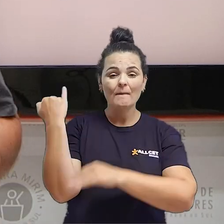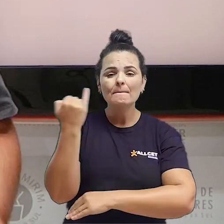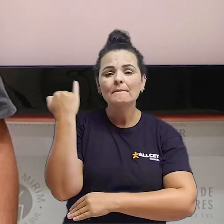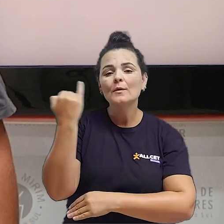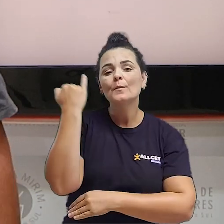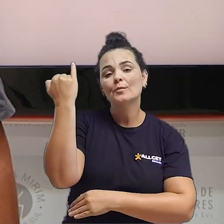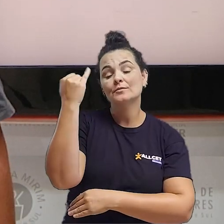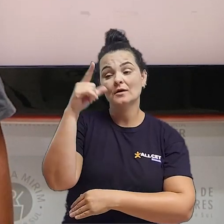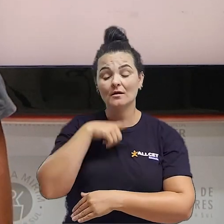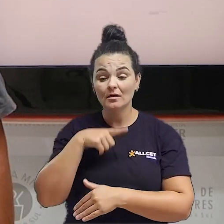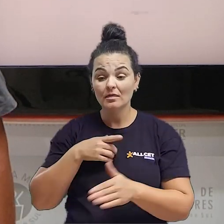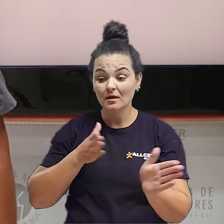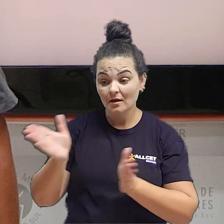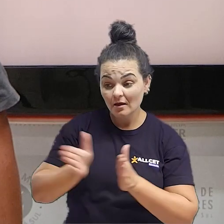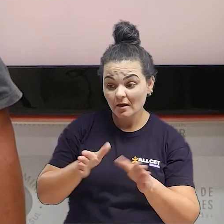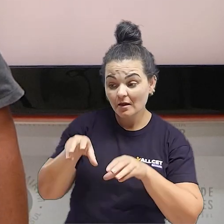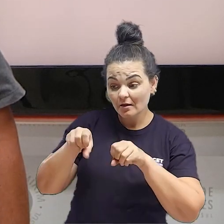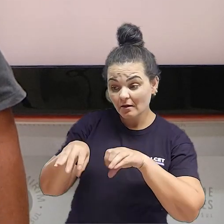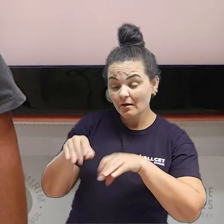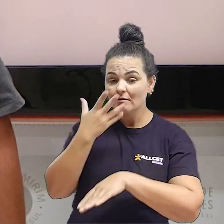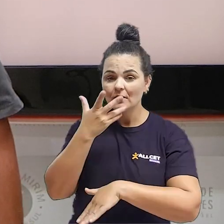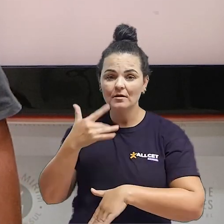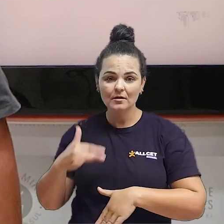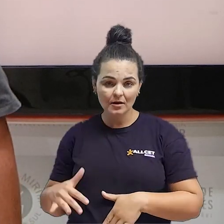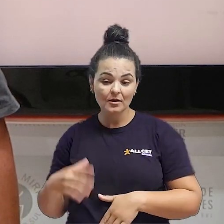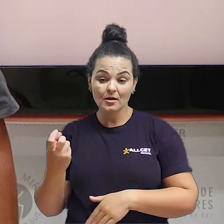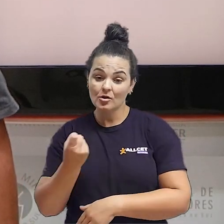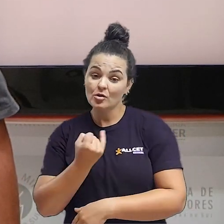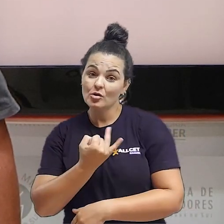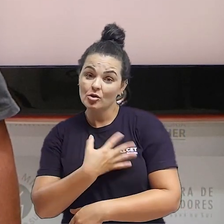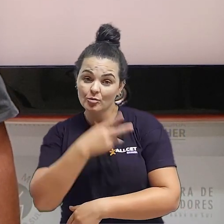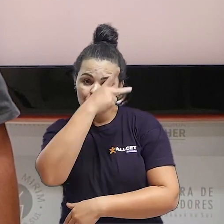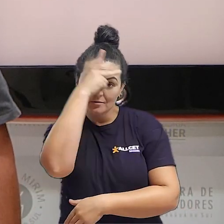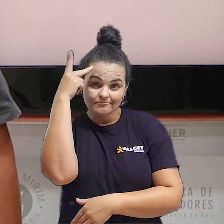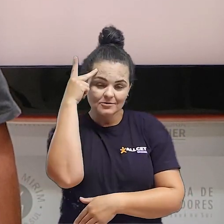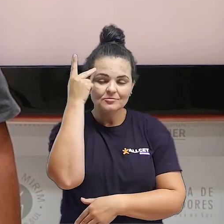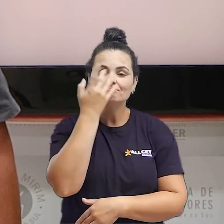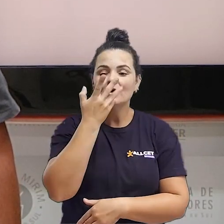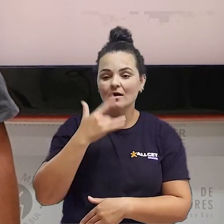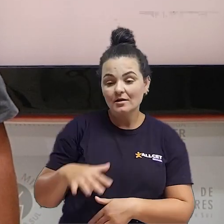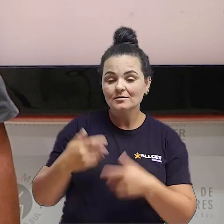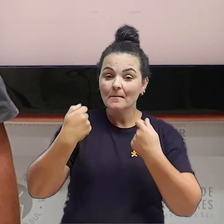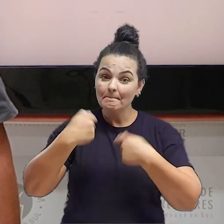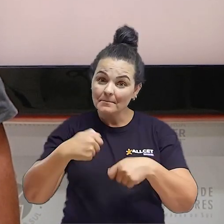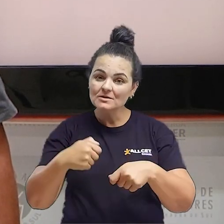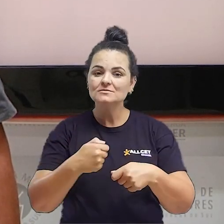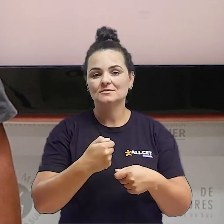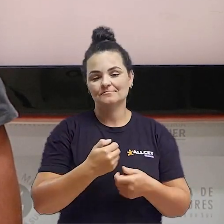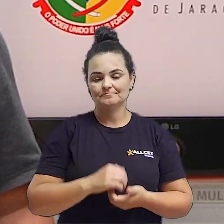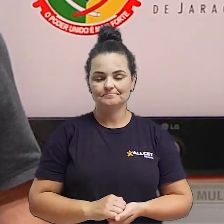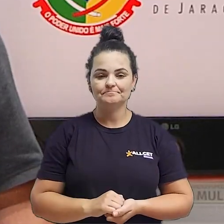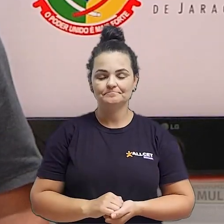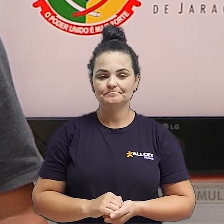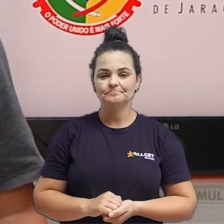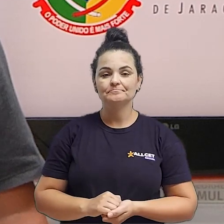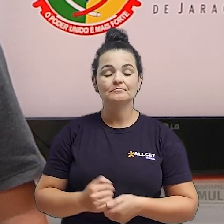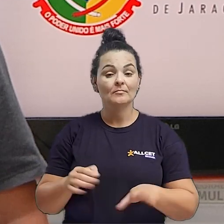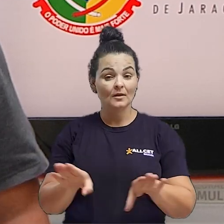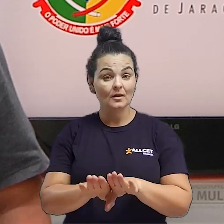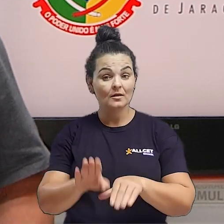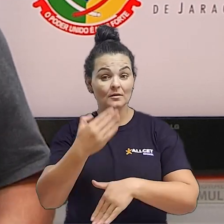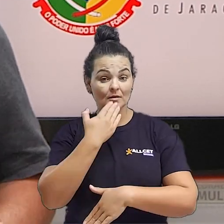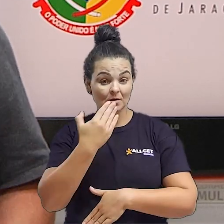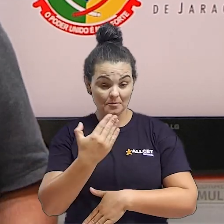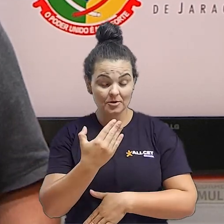sua importância em garantir acesso à educação infantil para um número significativo de crianças na região a solicitação